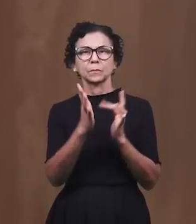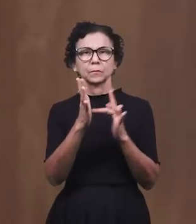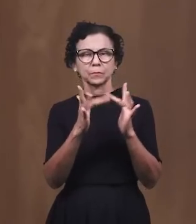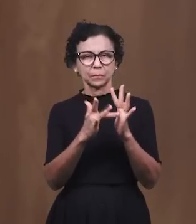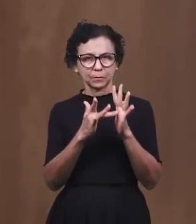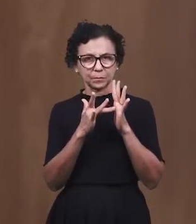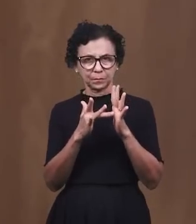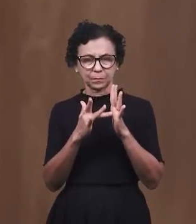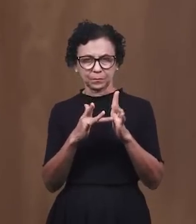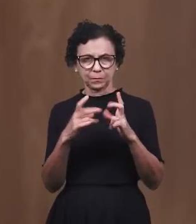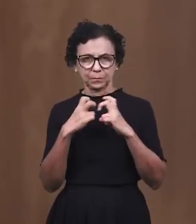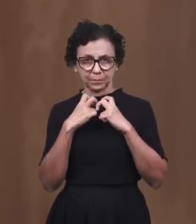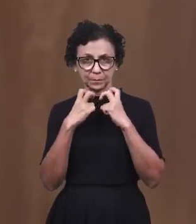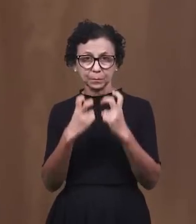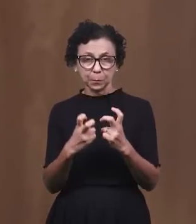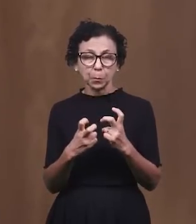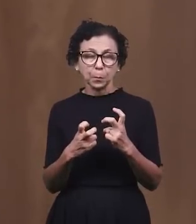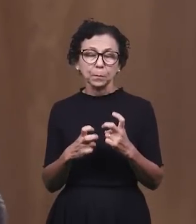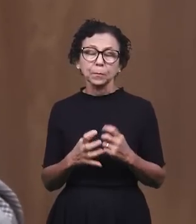E